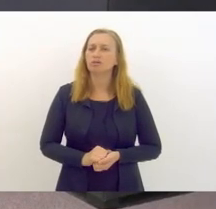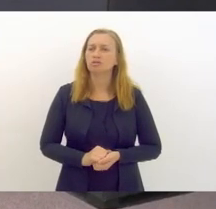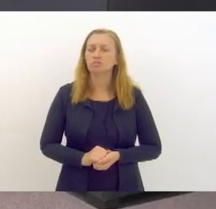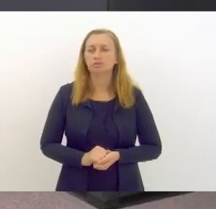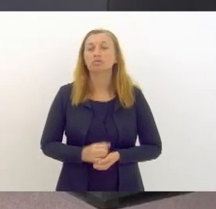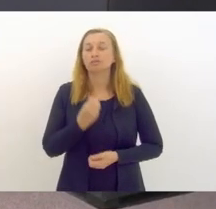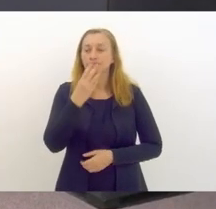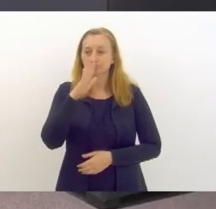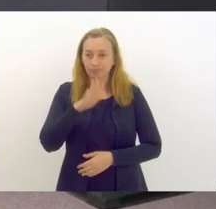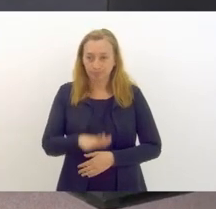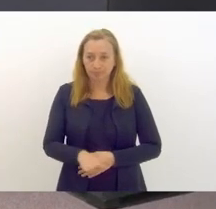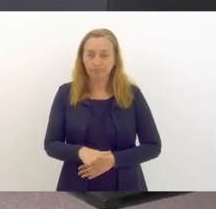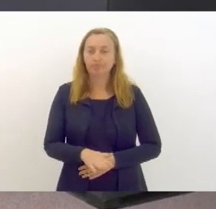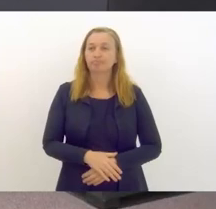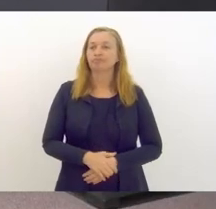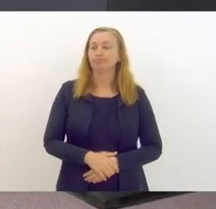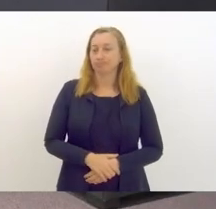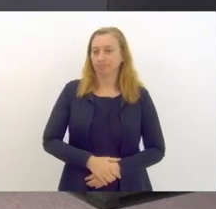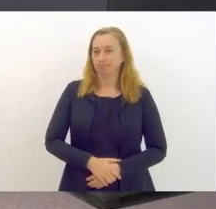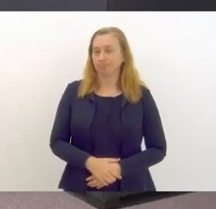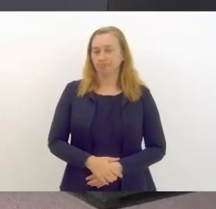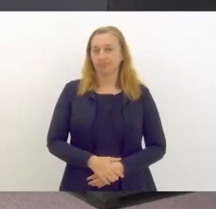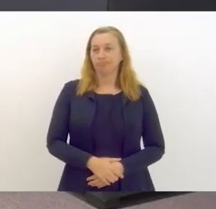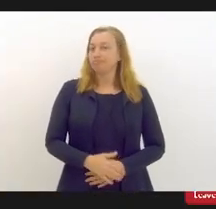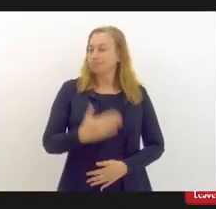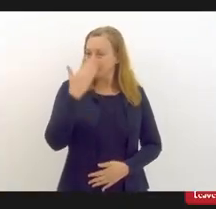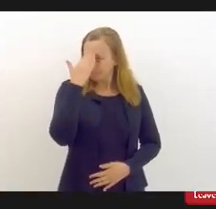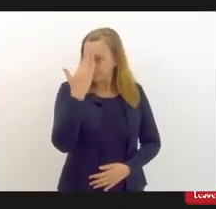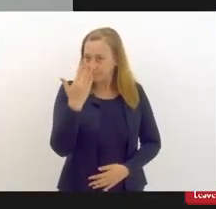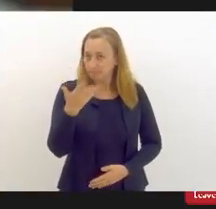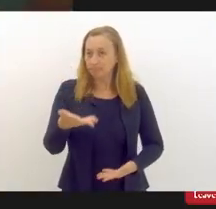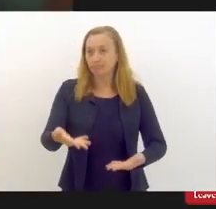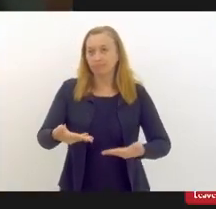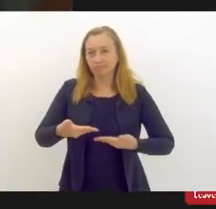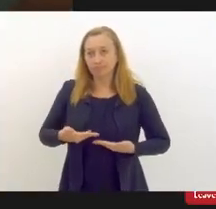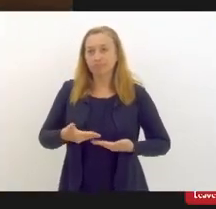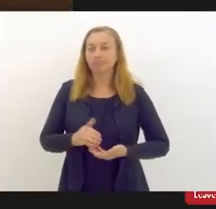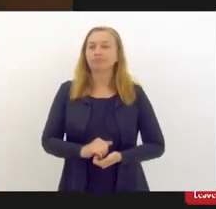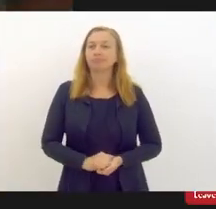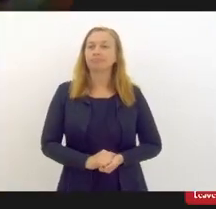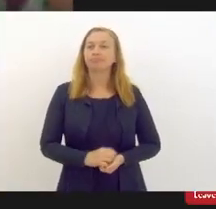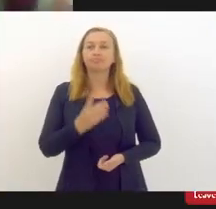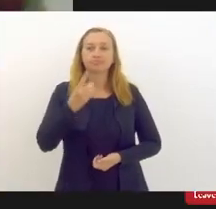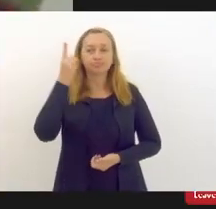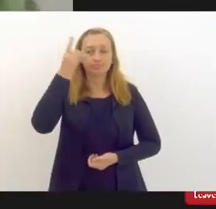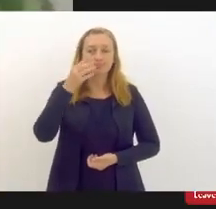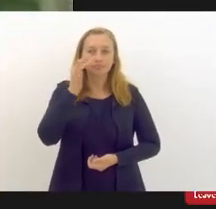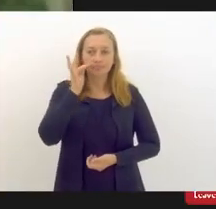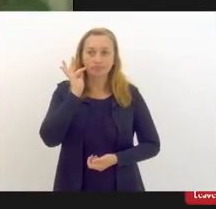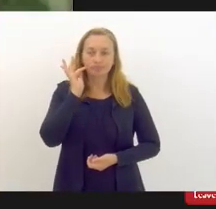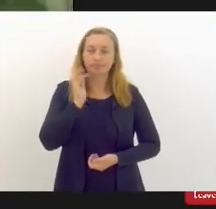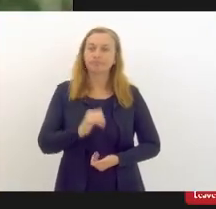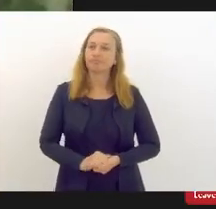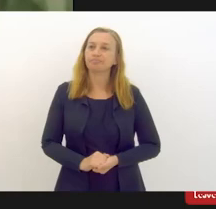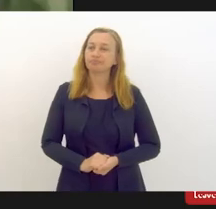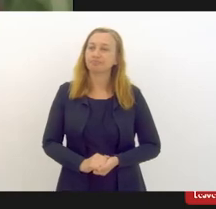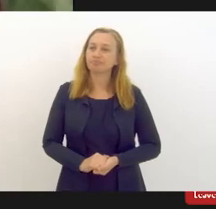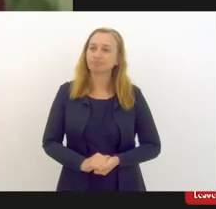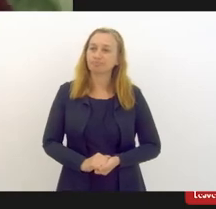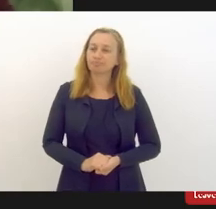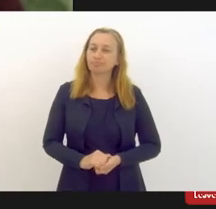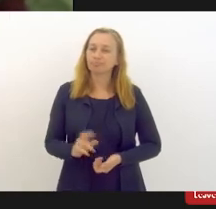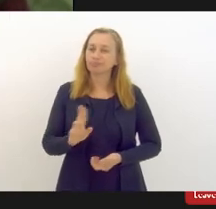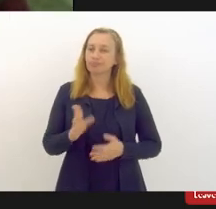Boa tarde já, né? Agradeço o convite, deputado Flávio Serafini, que em seu